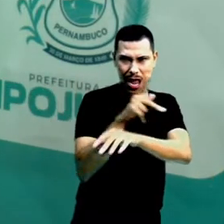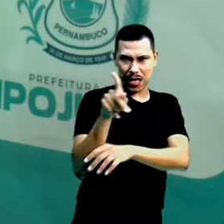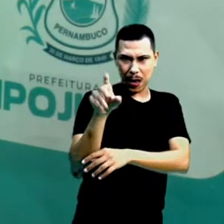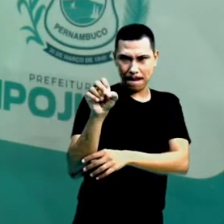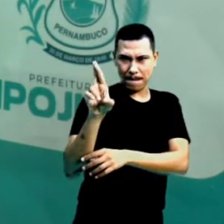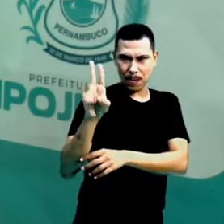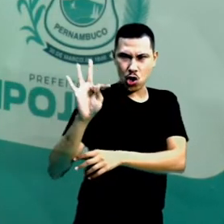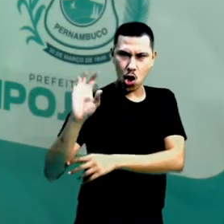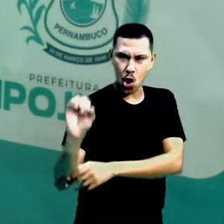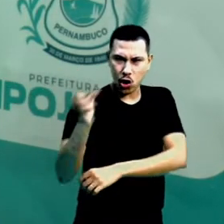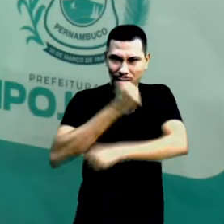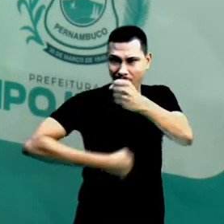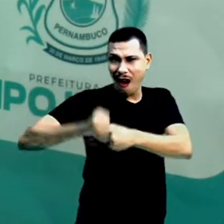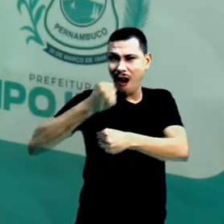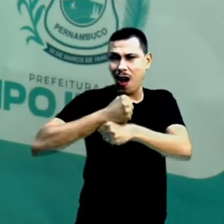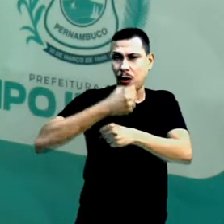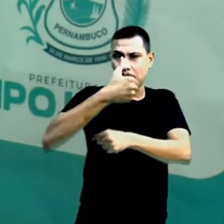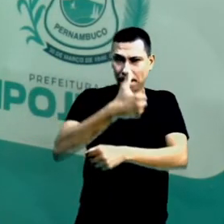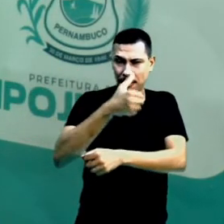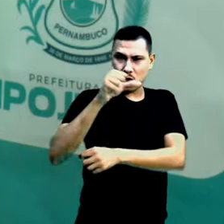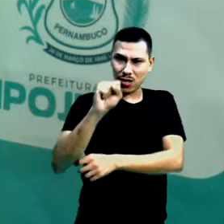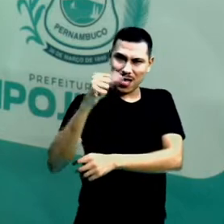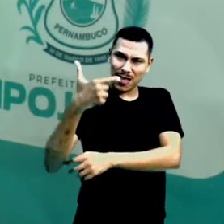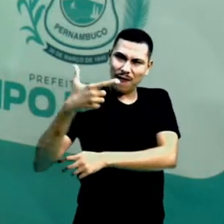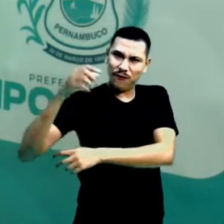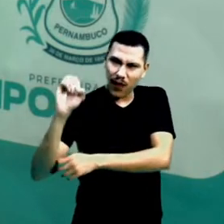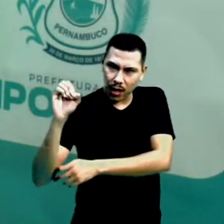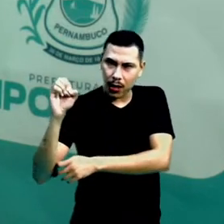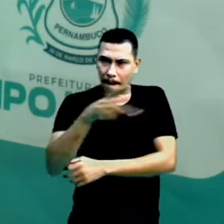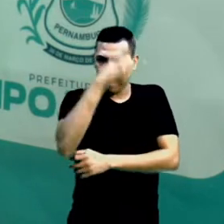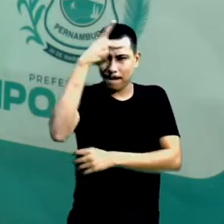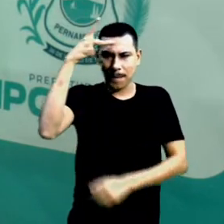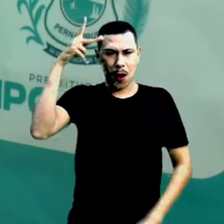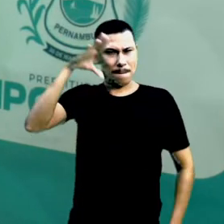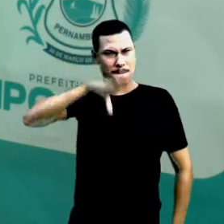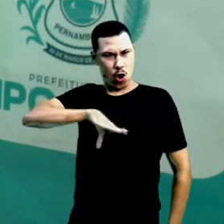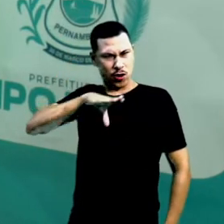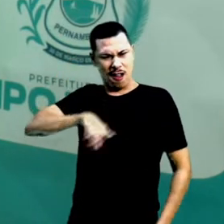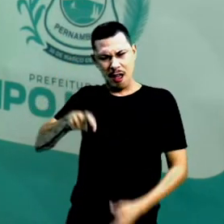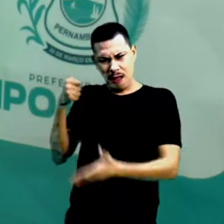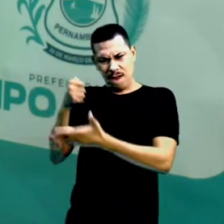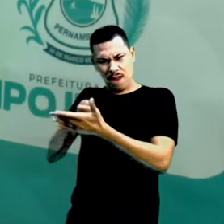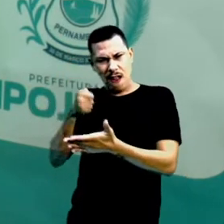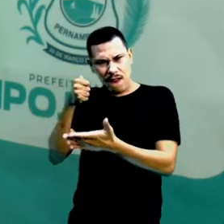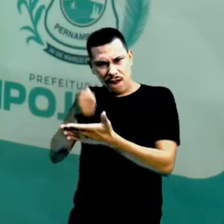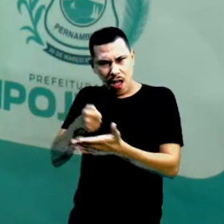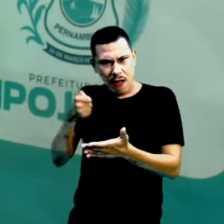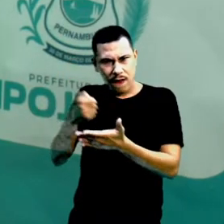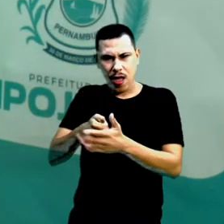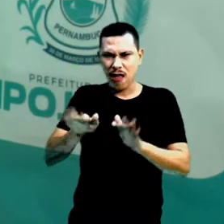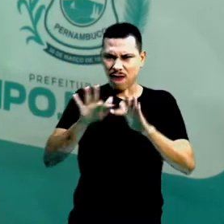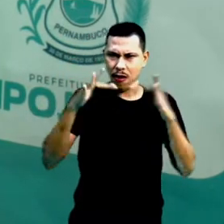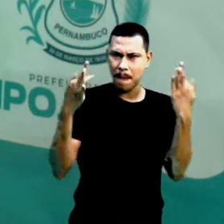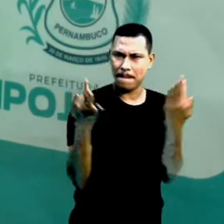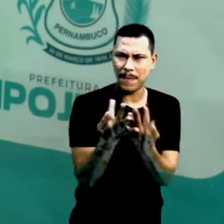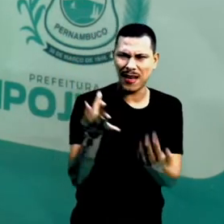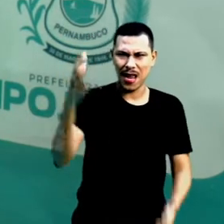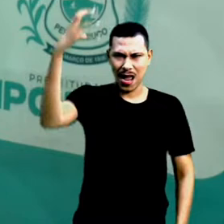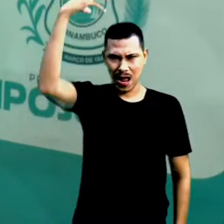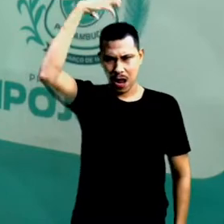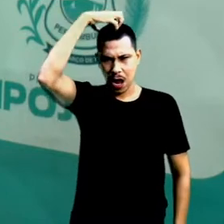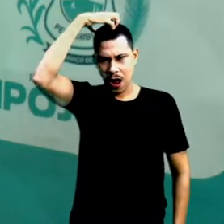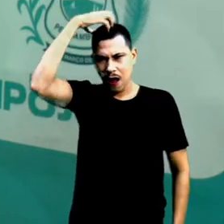Nessa Revolução Liberal, os portugueses, eles vão exigir, certo, que a família real volte